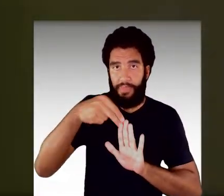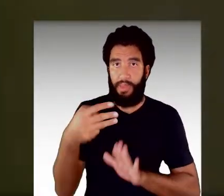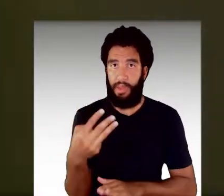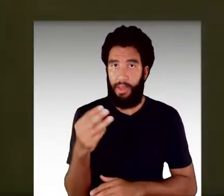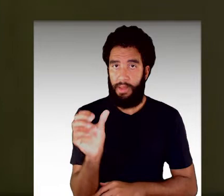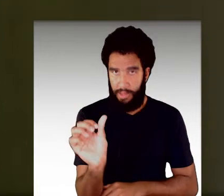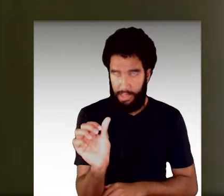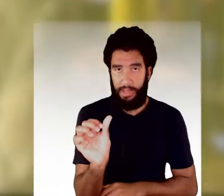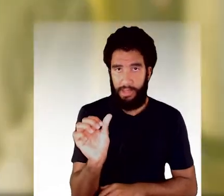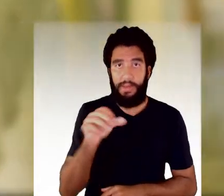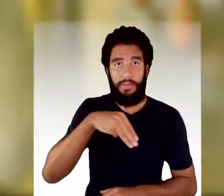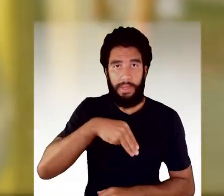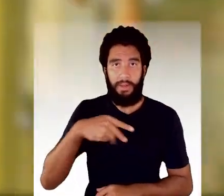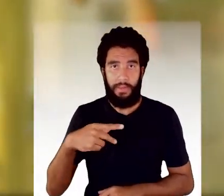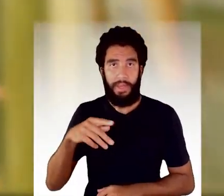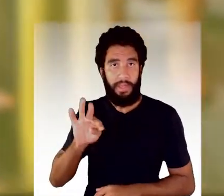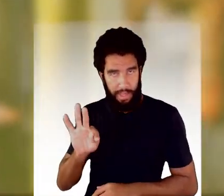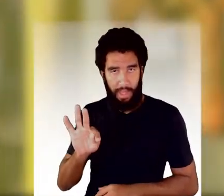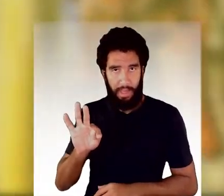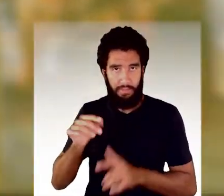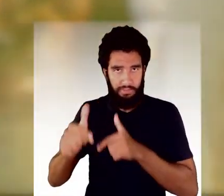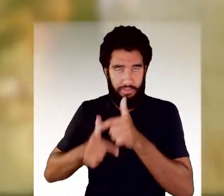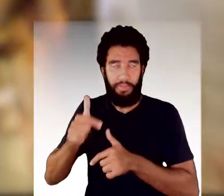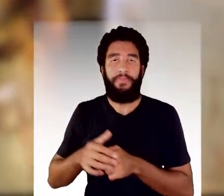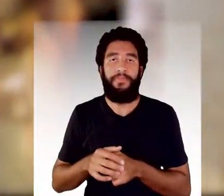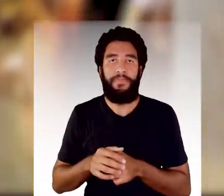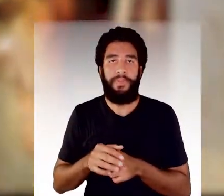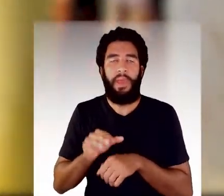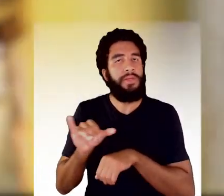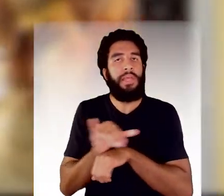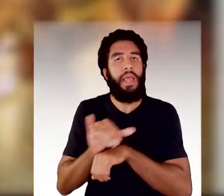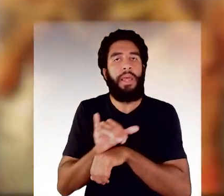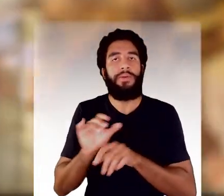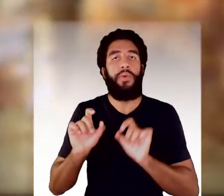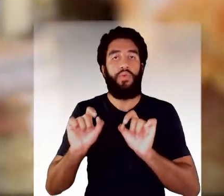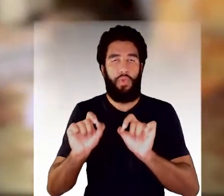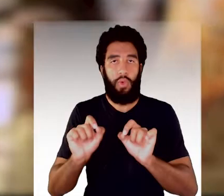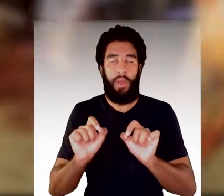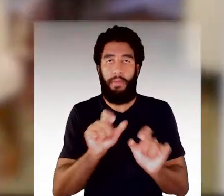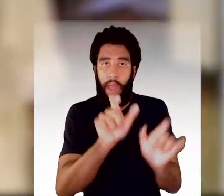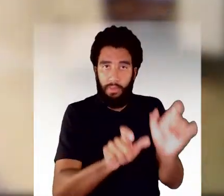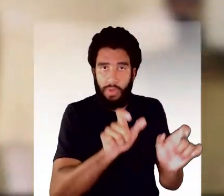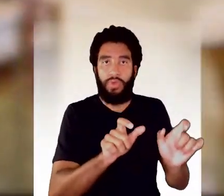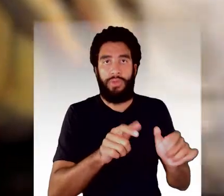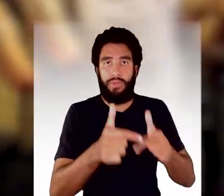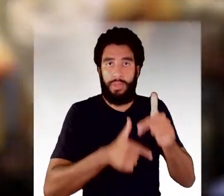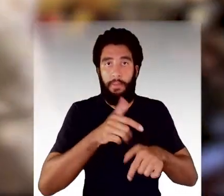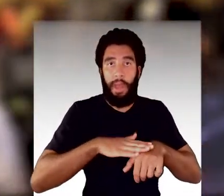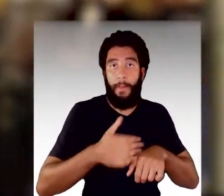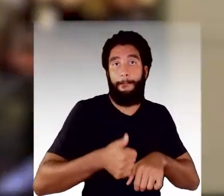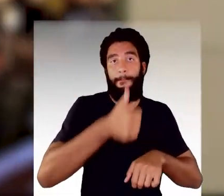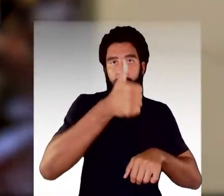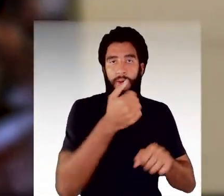norma regulamentadora 36 do Ministério do Trabalho e Emprego. A medida tem o objetivo de melhorar as condições